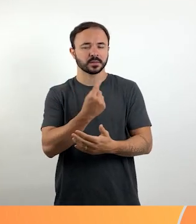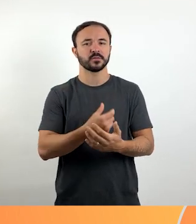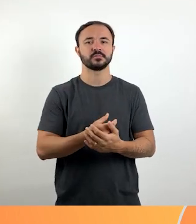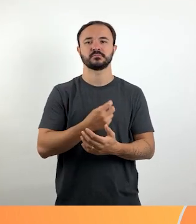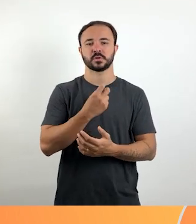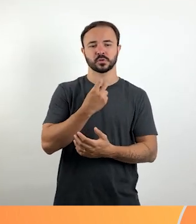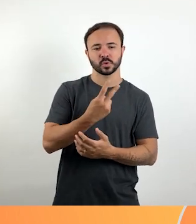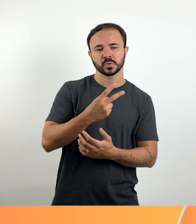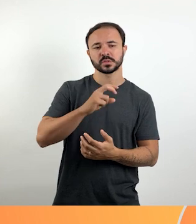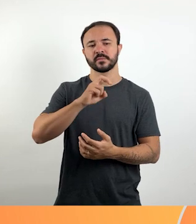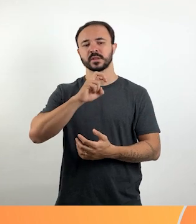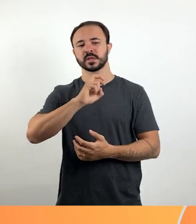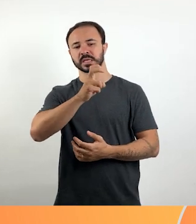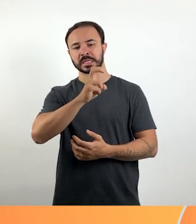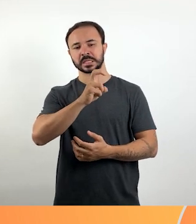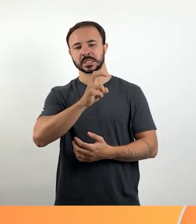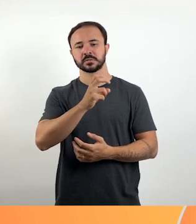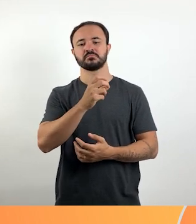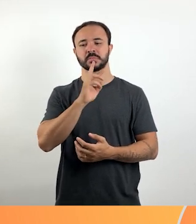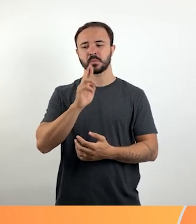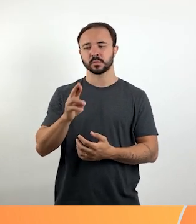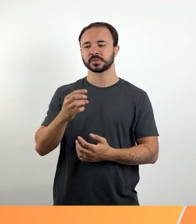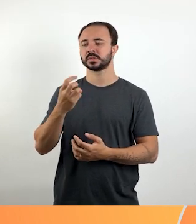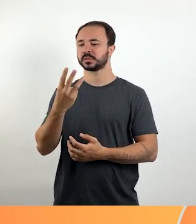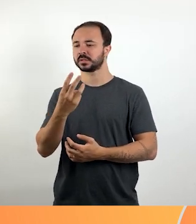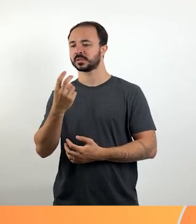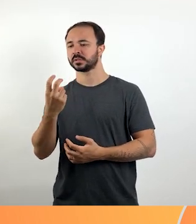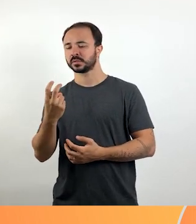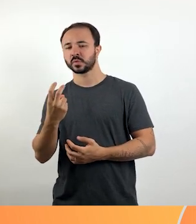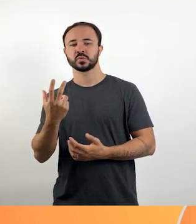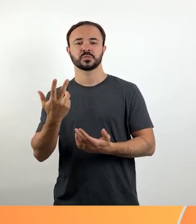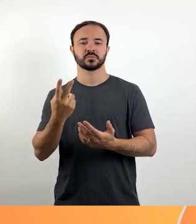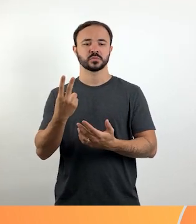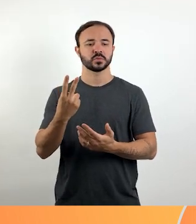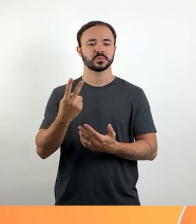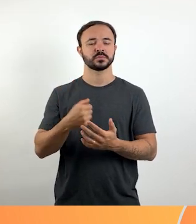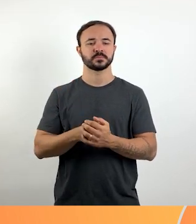32. 2 elevado à sexta,